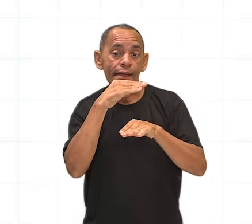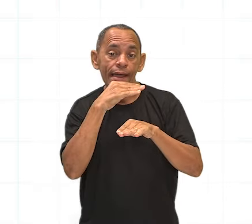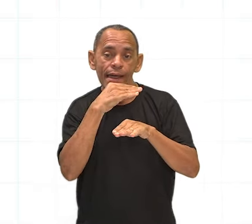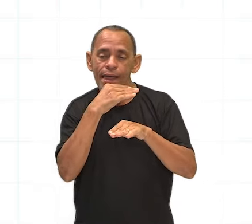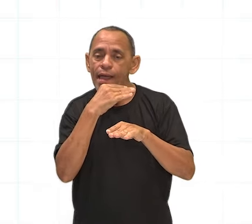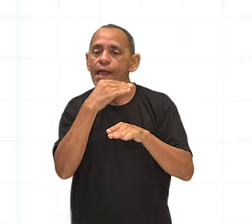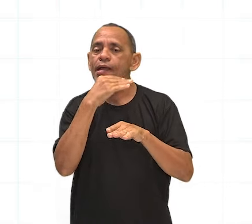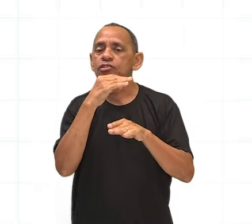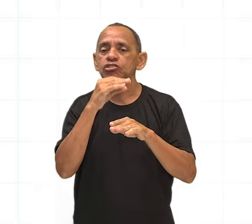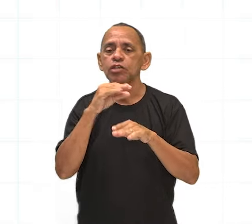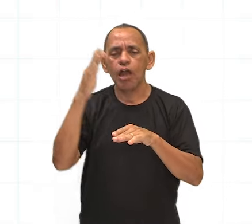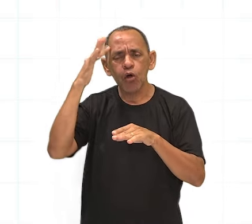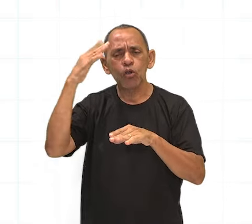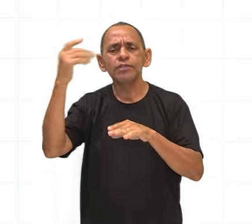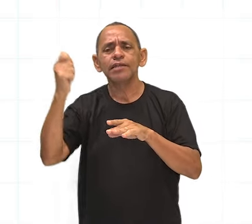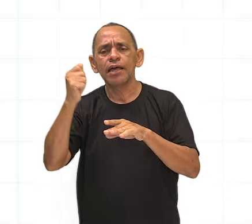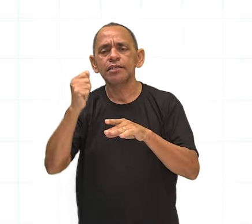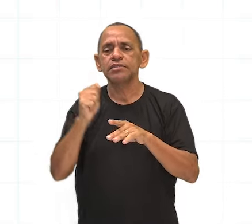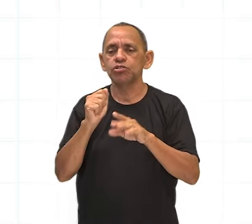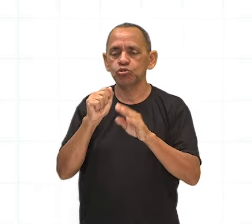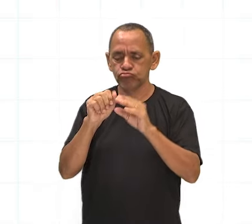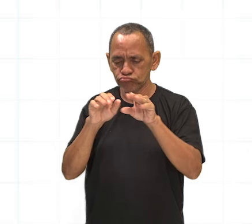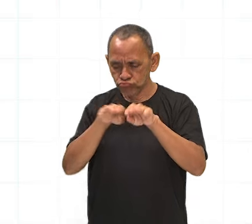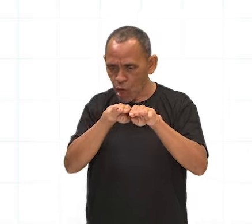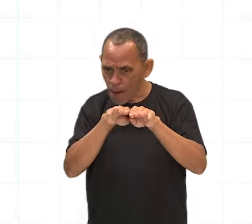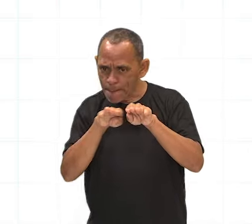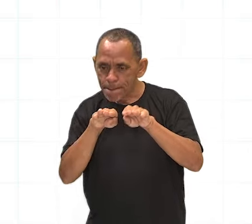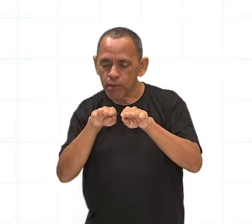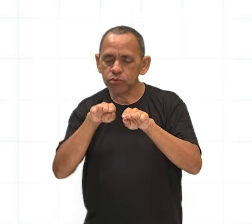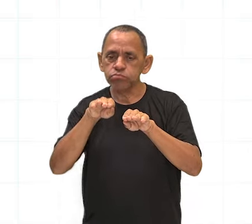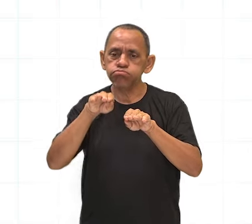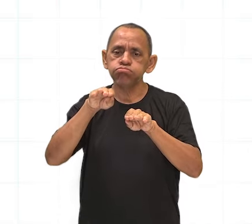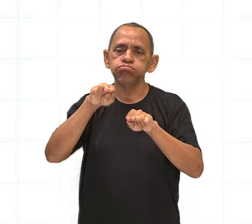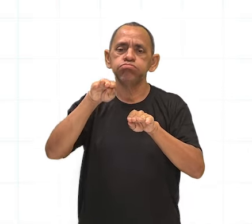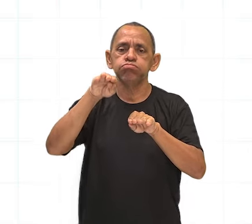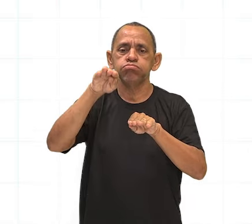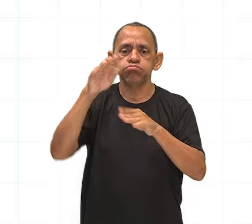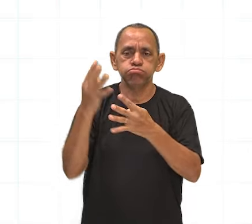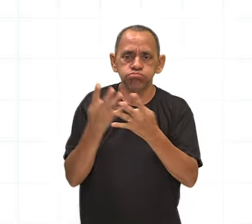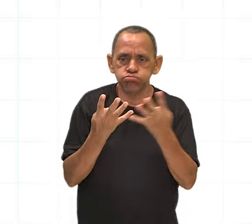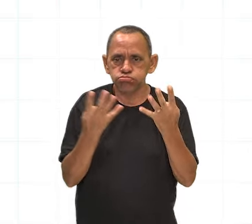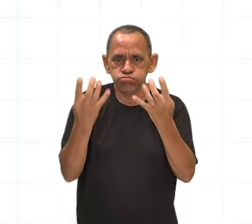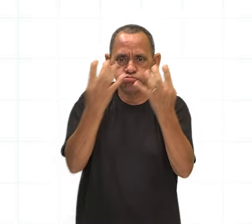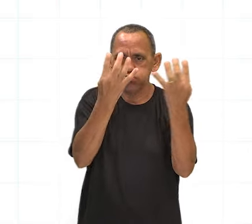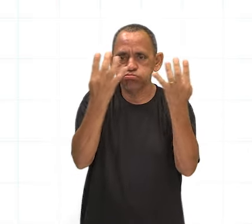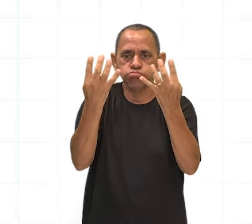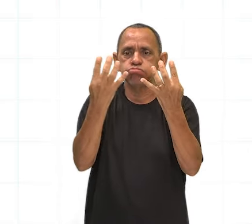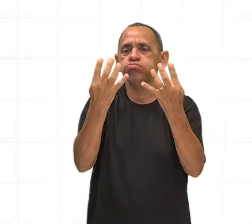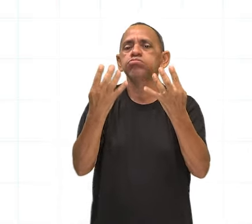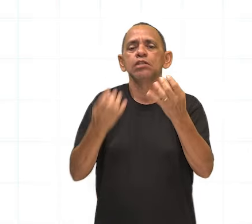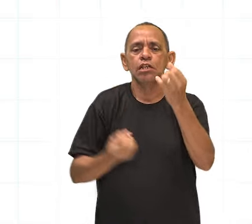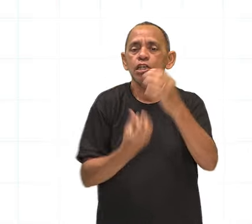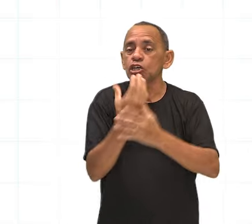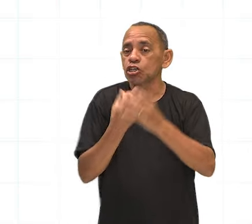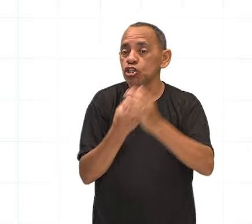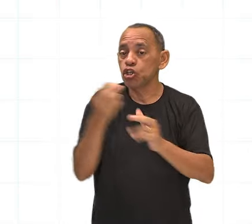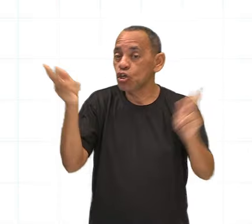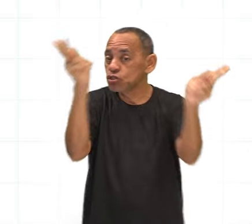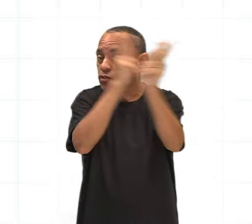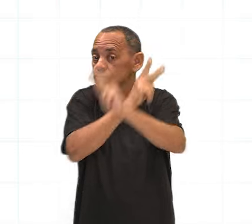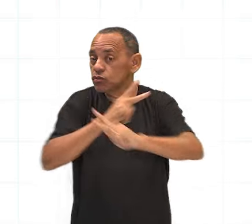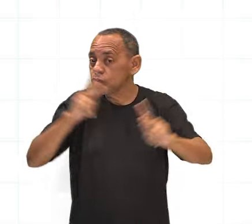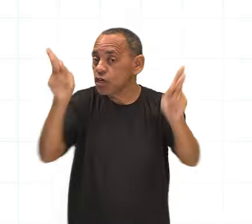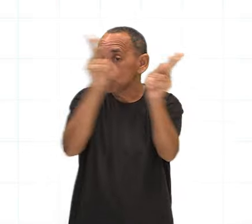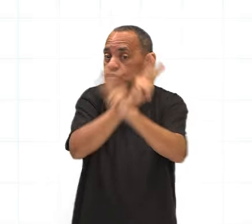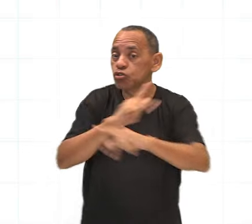costuma subir, o que propicia a movimentação e formação dos ventos. Então, além